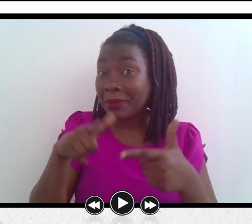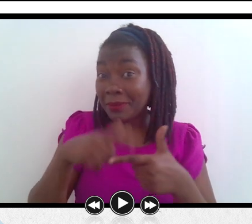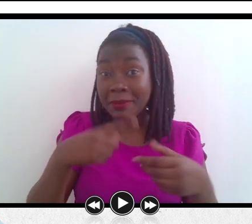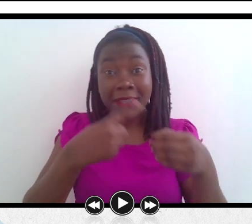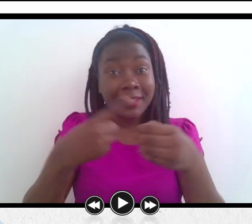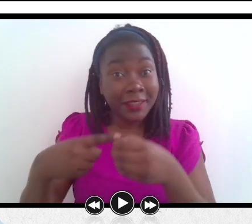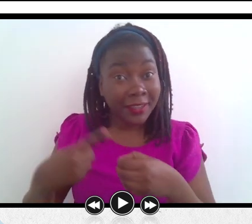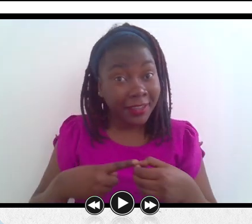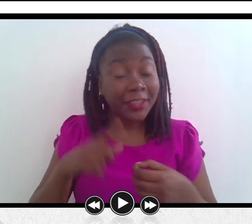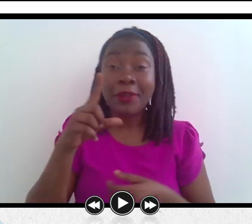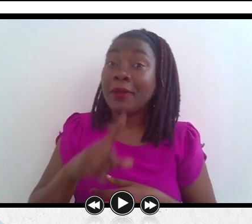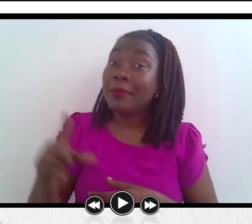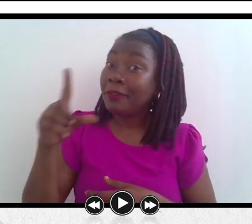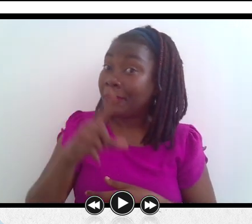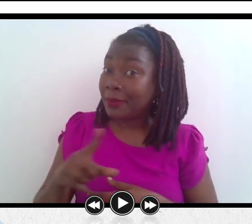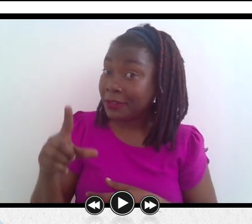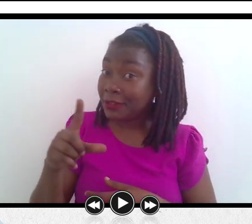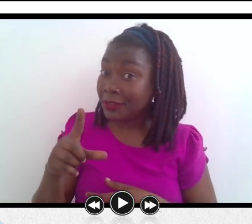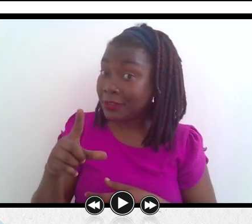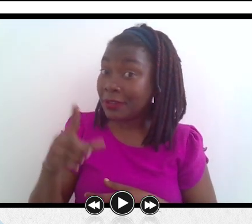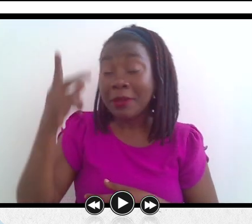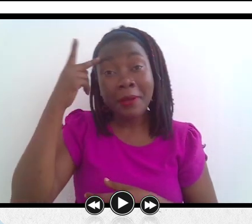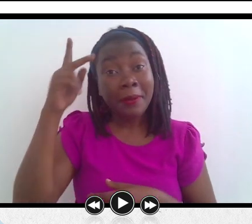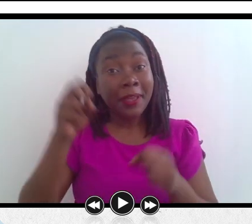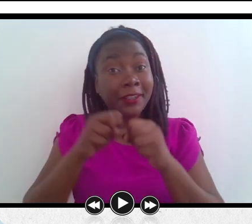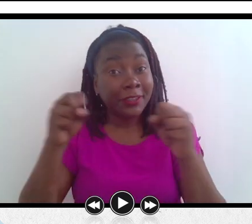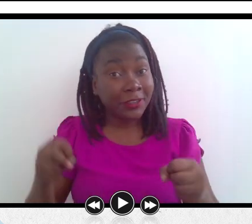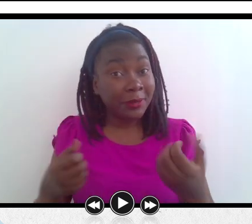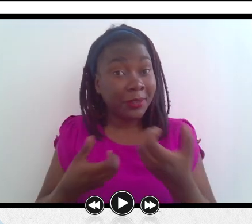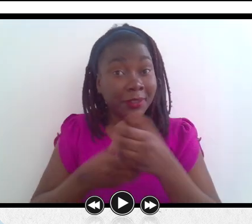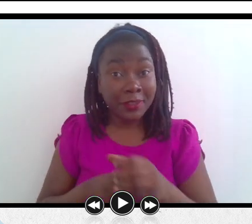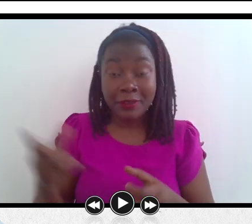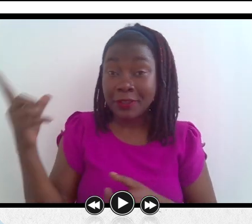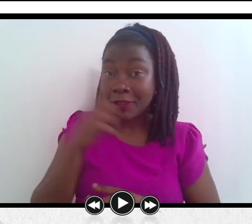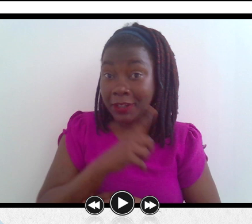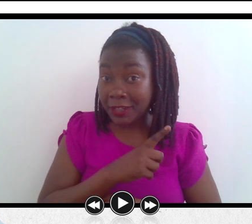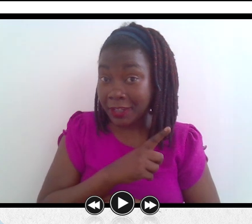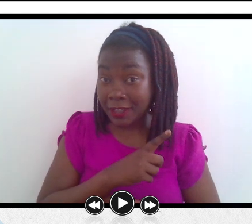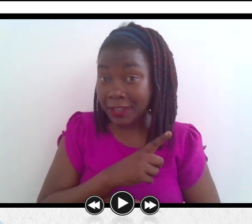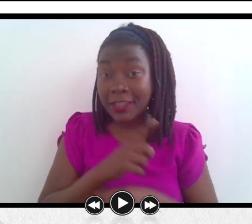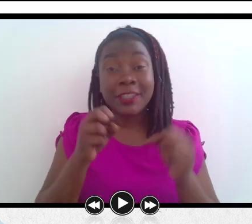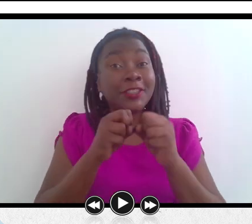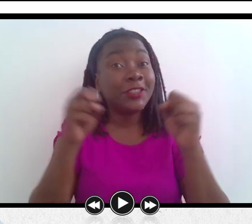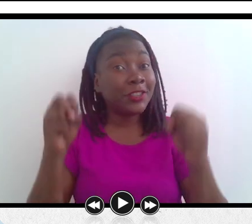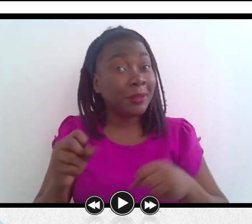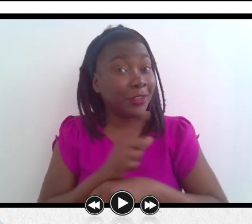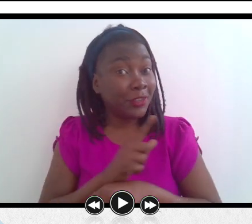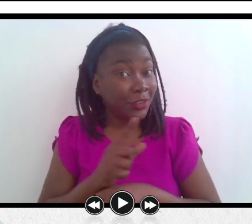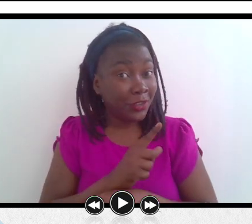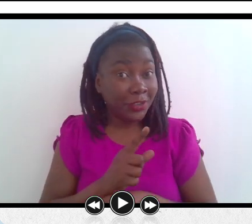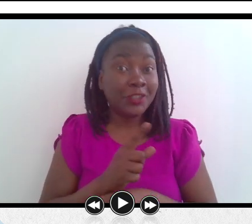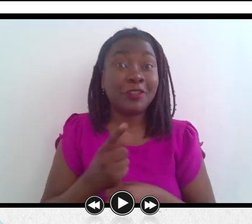cidade. E, obviamente, para um sistema de drenagem funcionar e para um sistema de gestão de